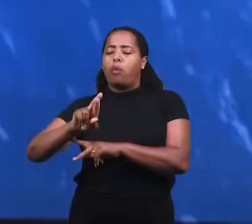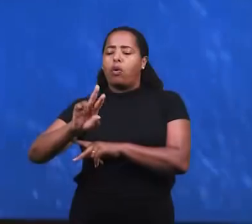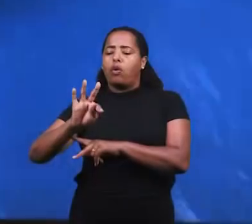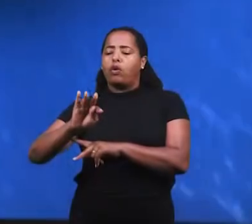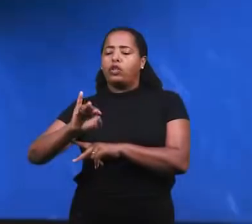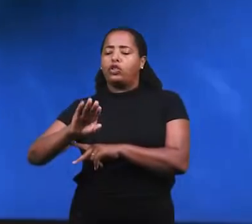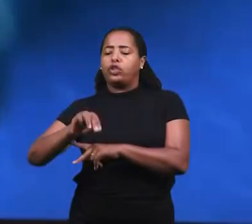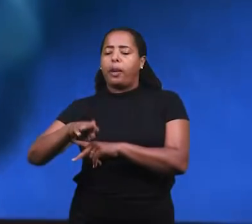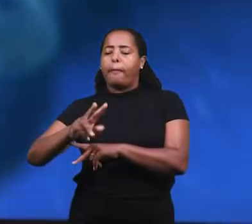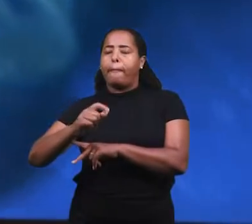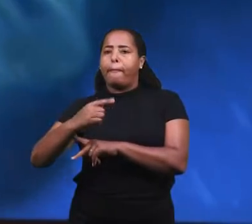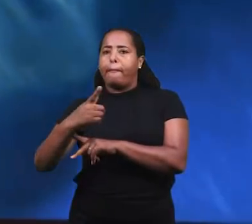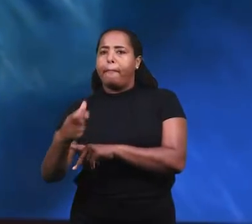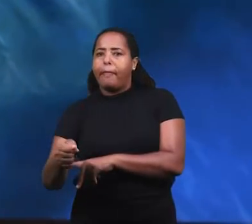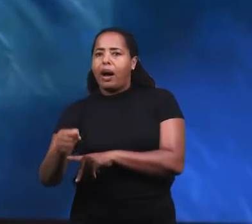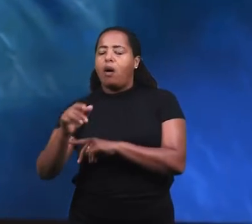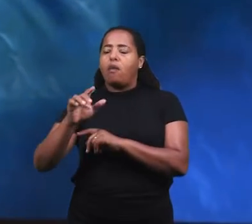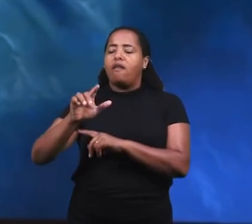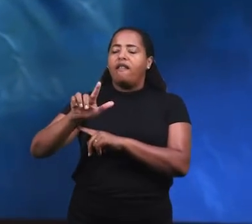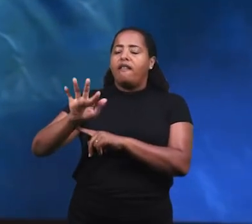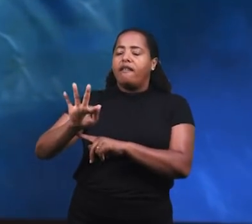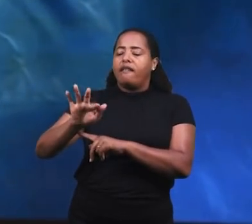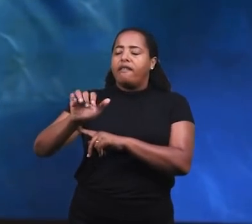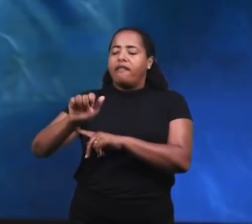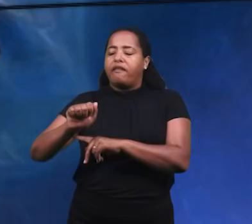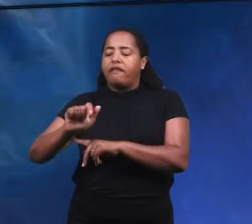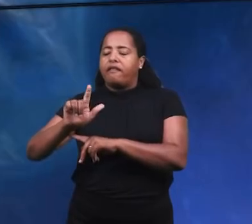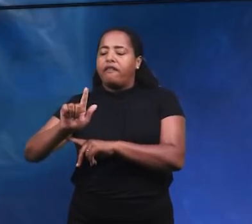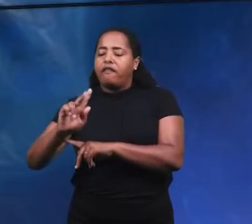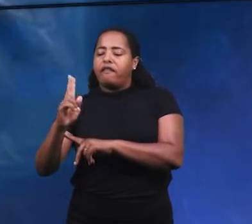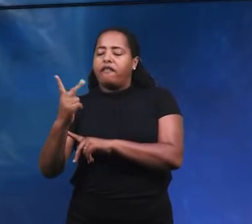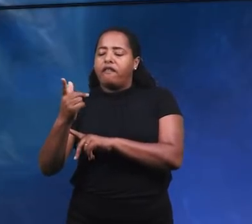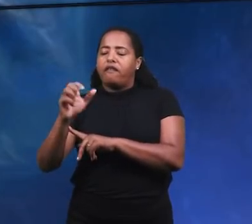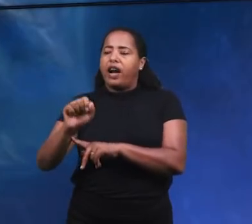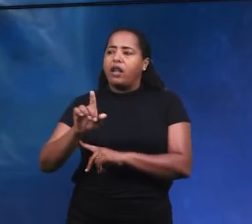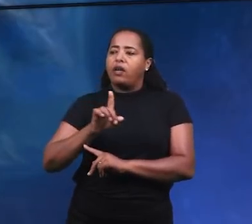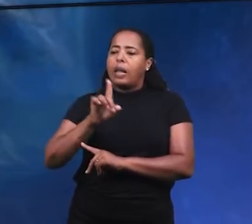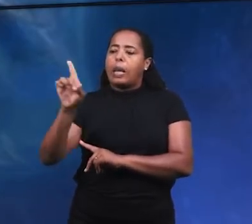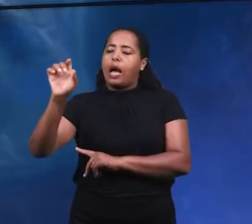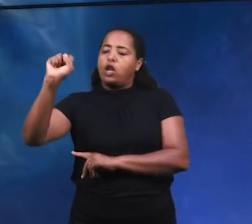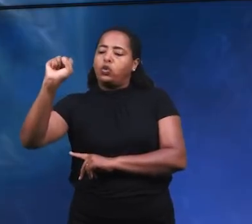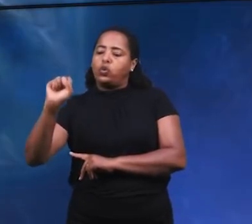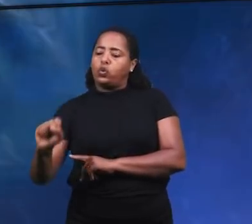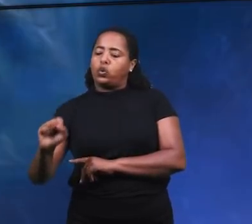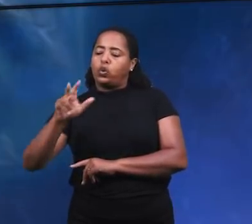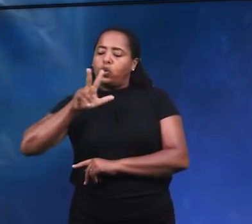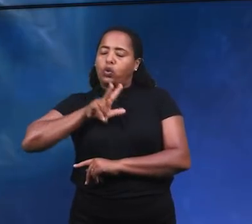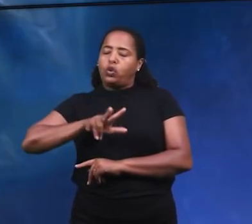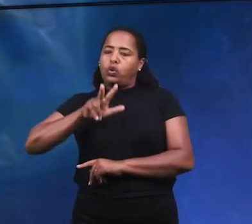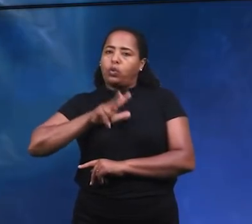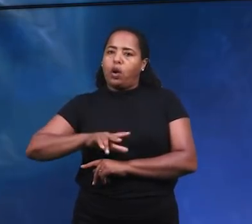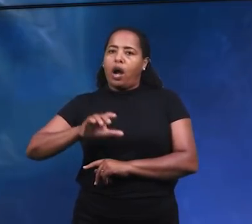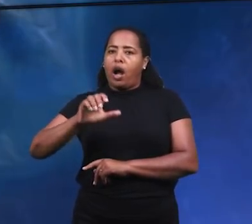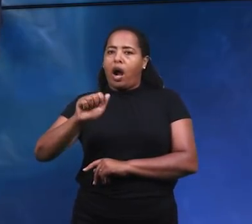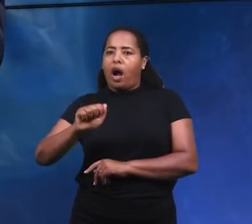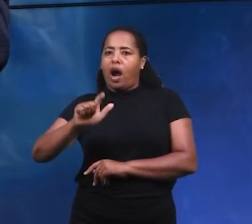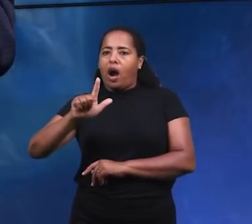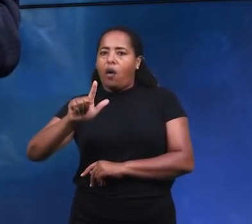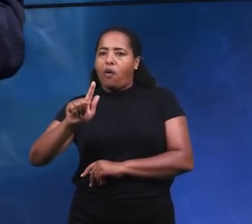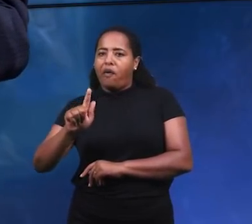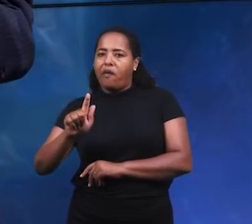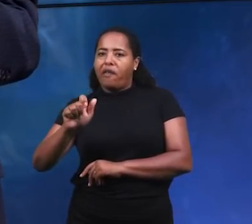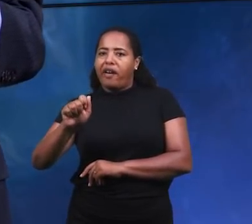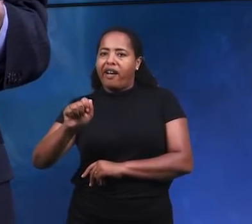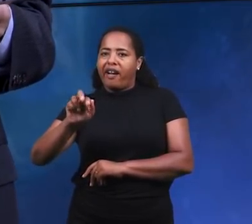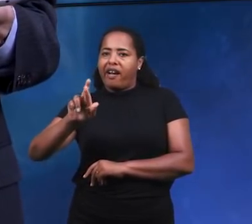Olhão, Portimão, também Faro, igrejas que nós temos naquela região extrema ali do sul, extremo sul